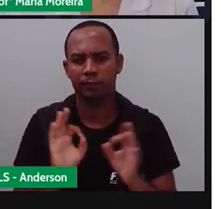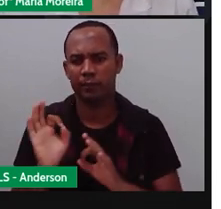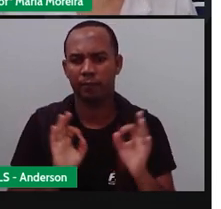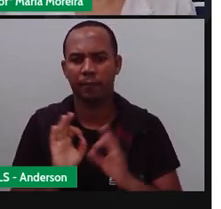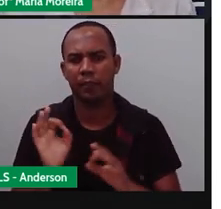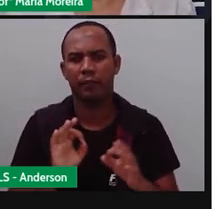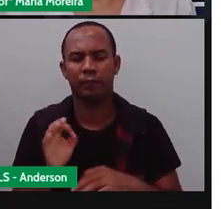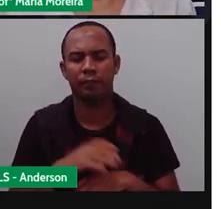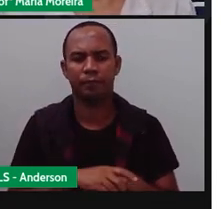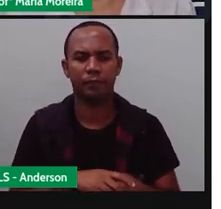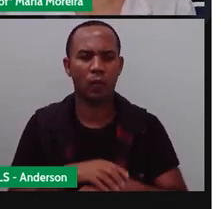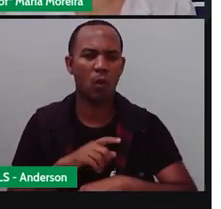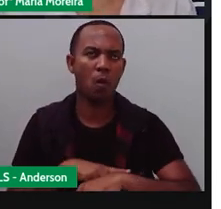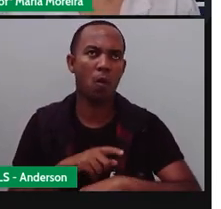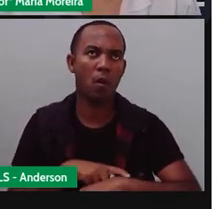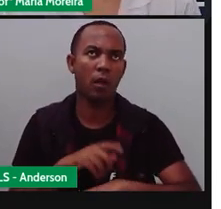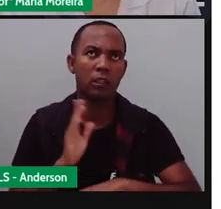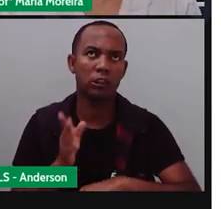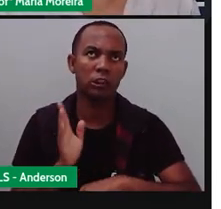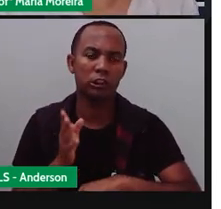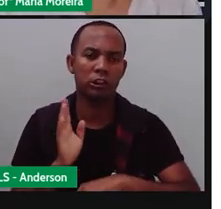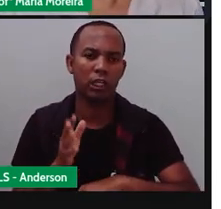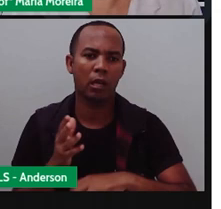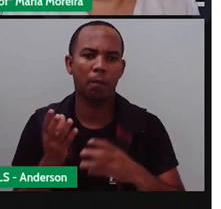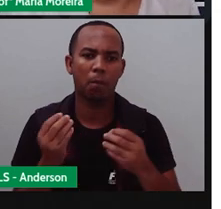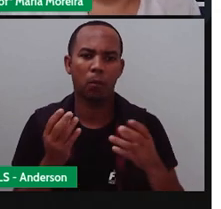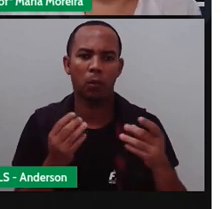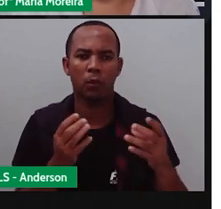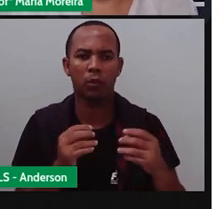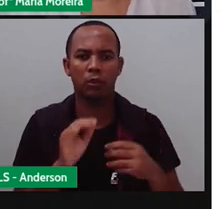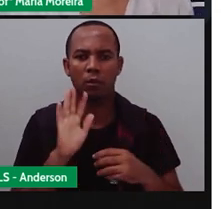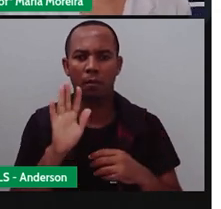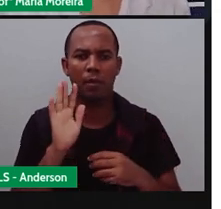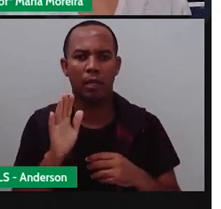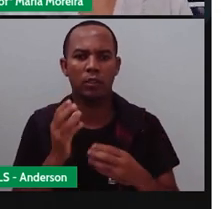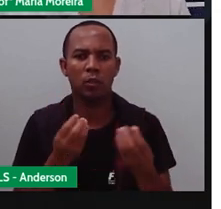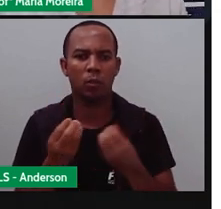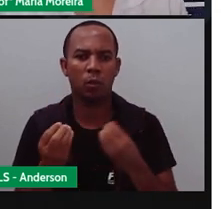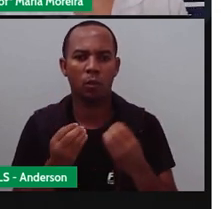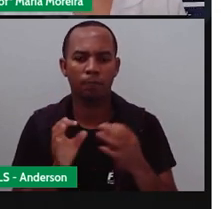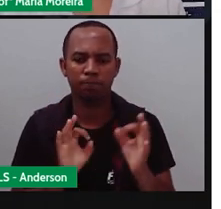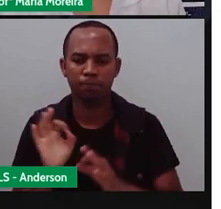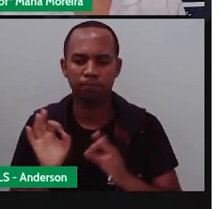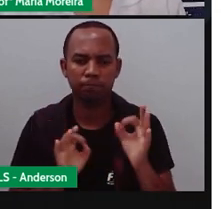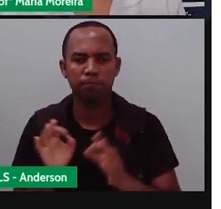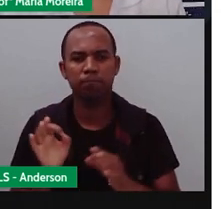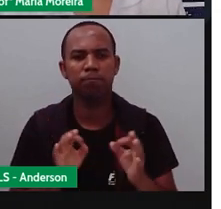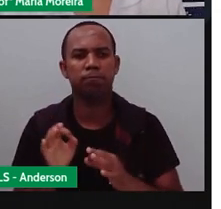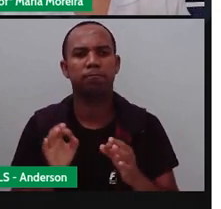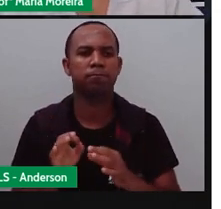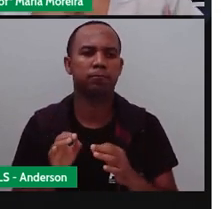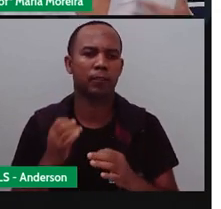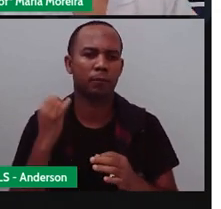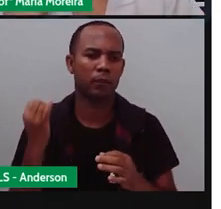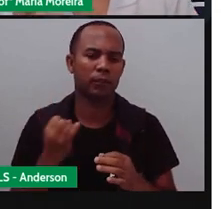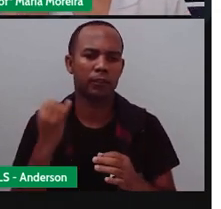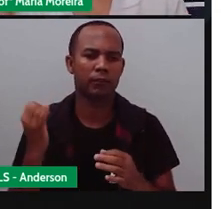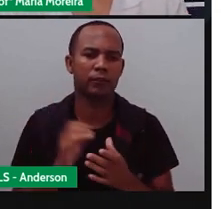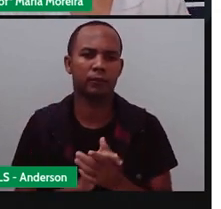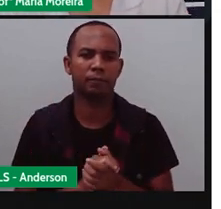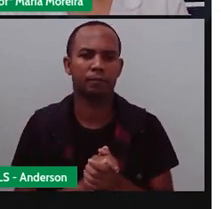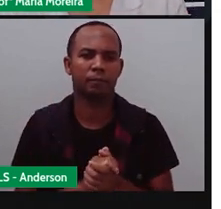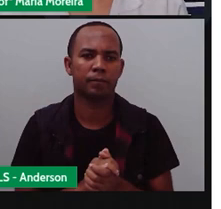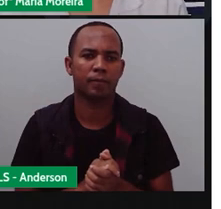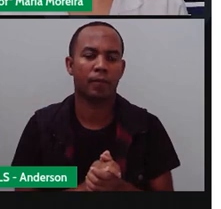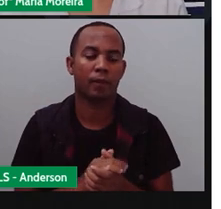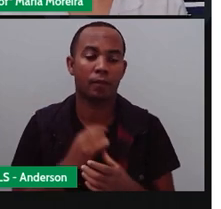você vai olhar Ela já tem tantas horas aqui de produção então vamos aqui levar ele para manutenção porque a gente inclusive já falou que não foi isso o Anderson sobre